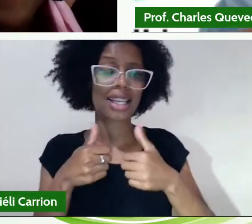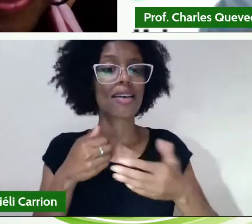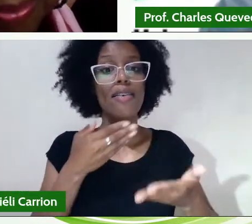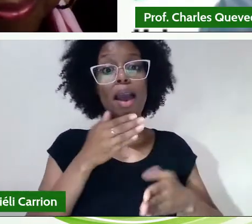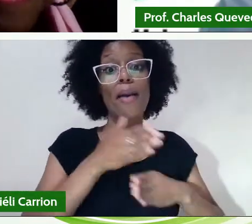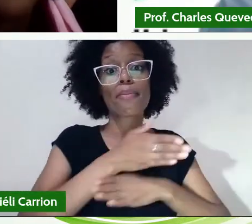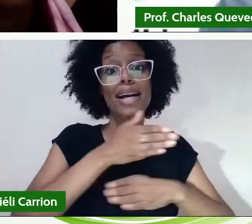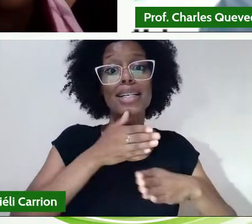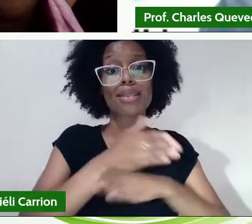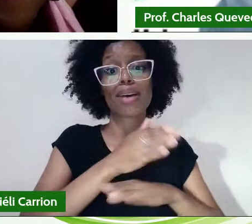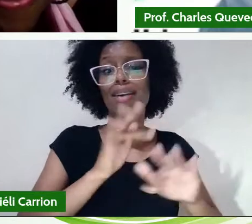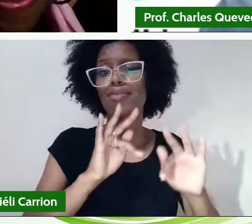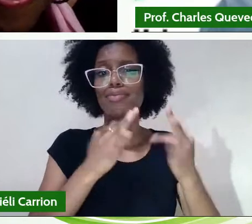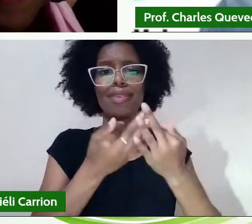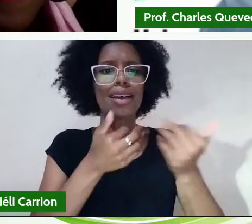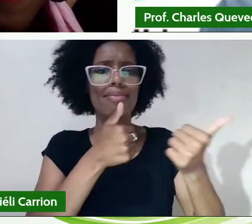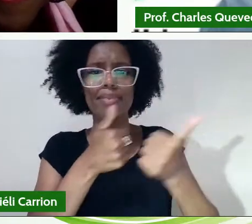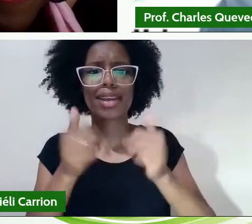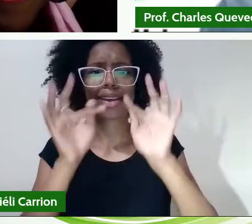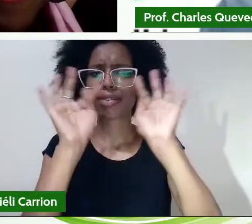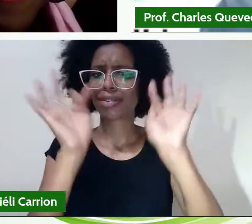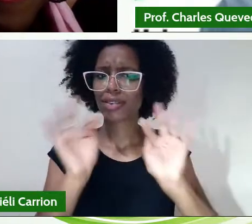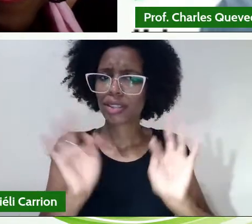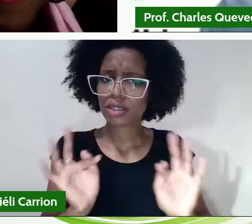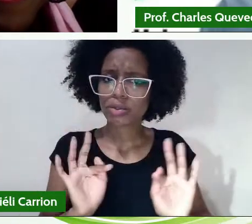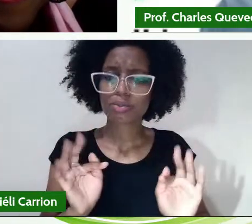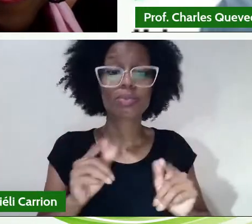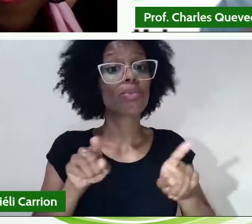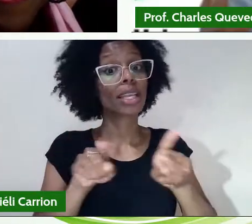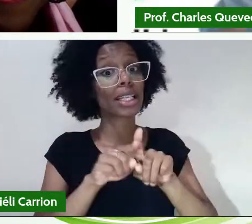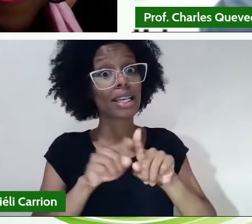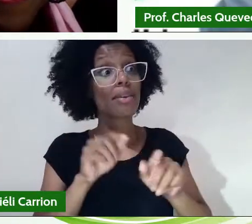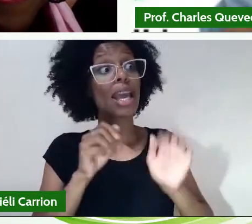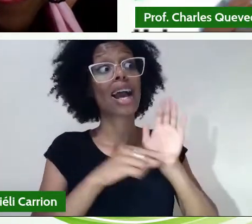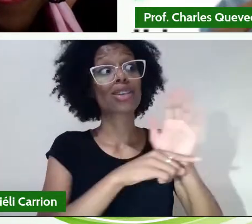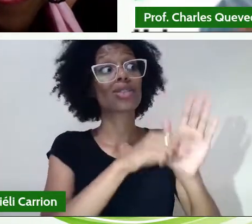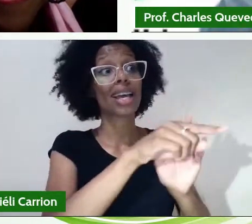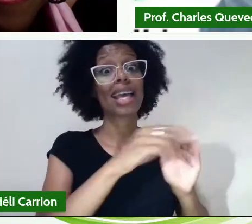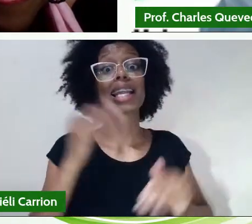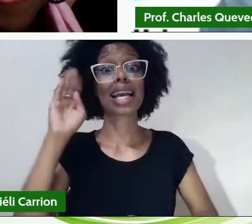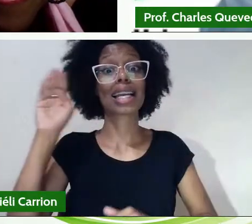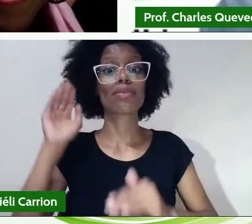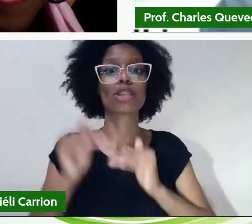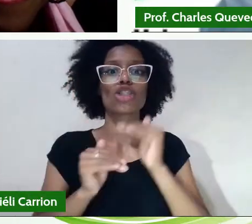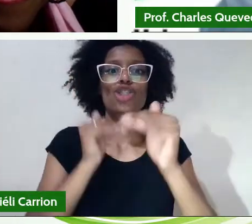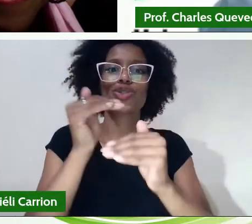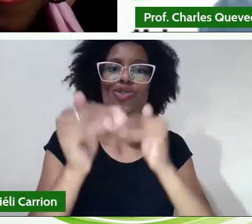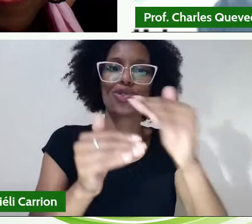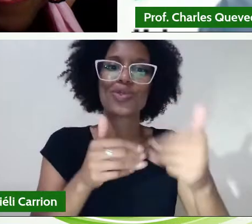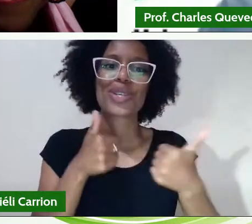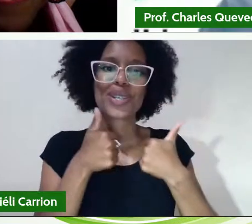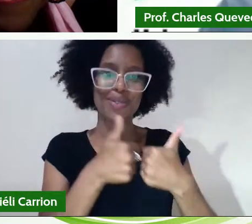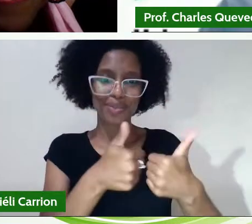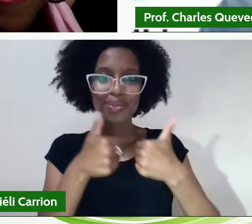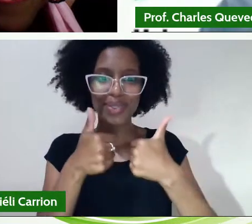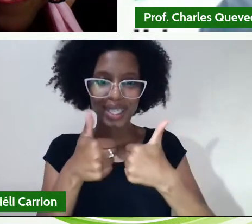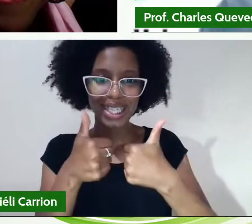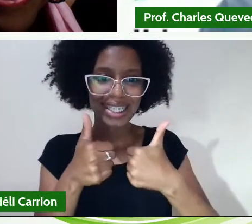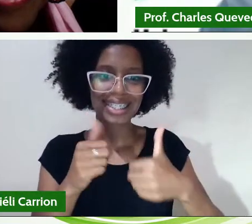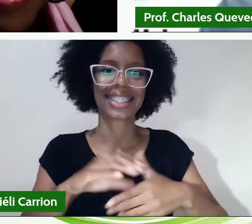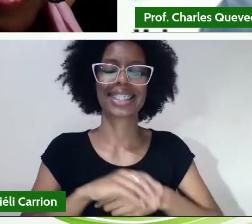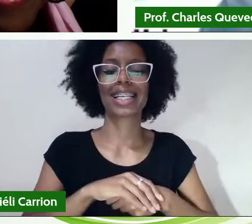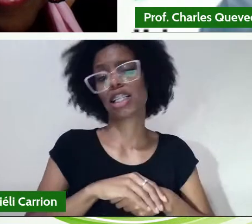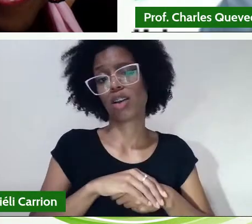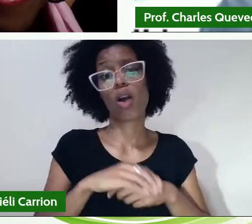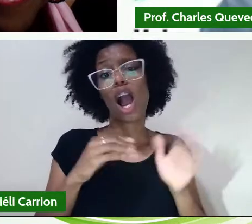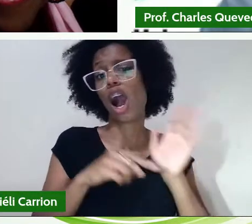que está feliz, né? E a probabilidade de ele ter um sucesso, né, acadêmico, profissional, enfim, com certeza, né, aumenta muito. Então, eu